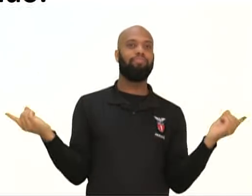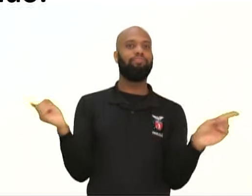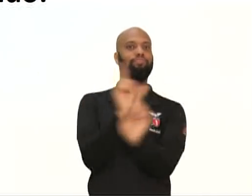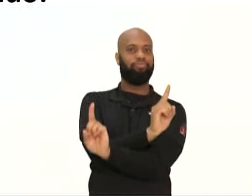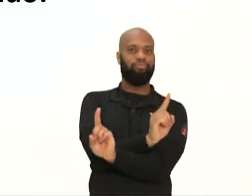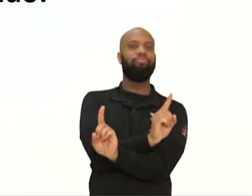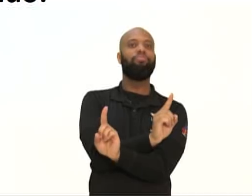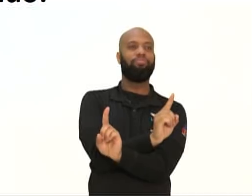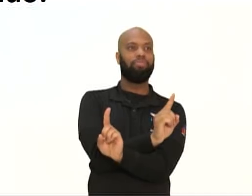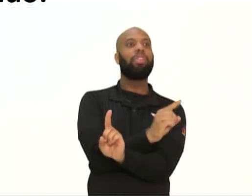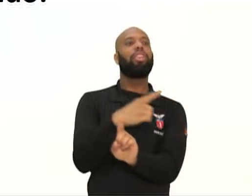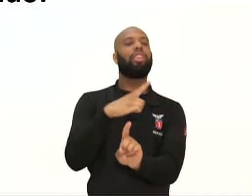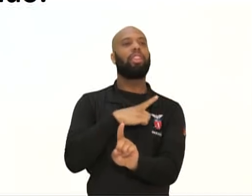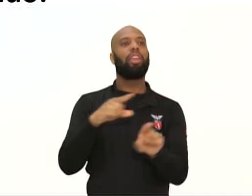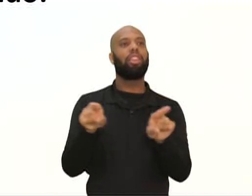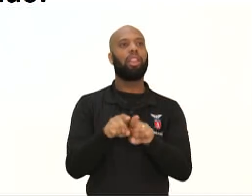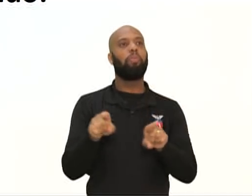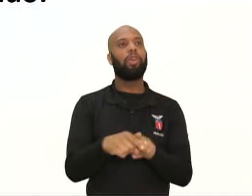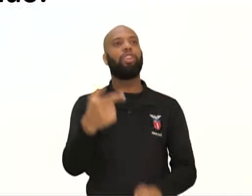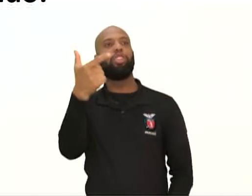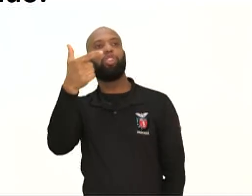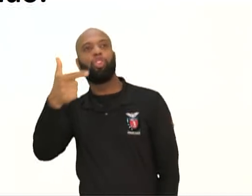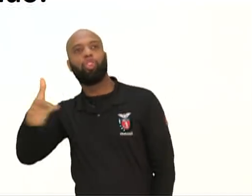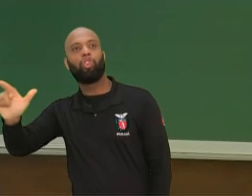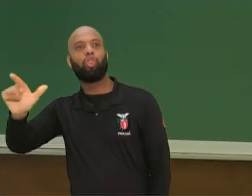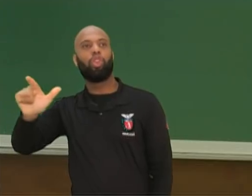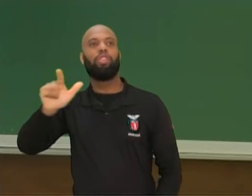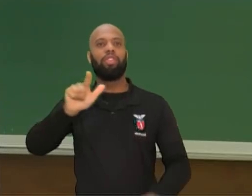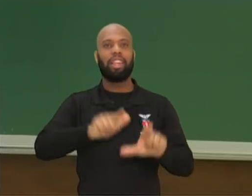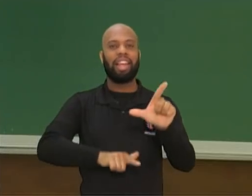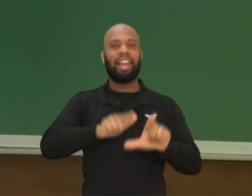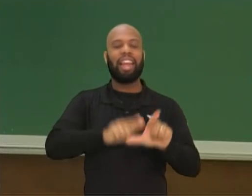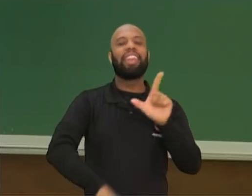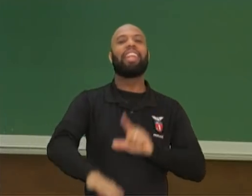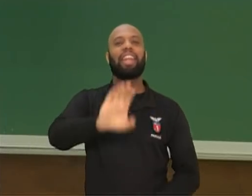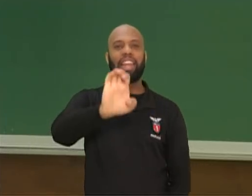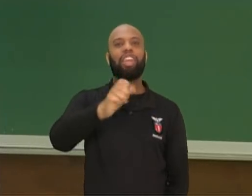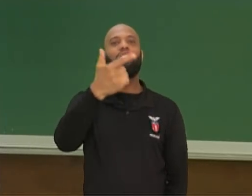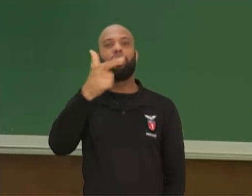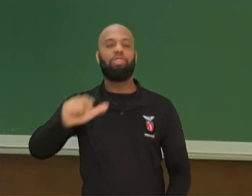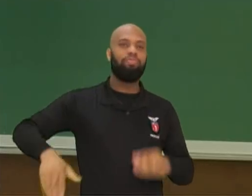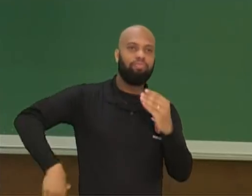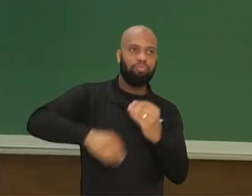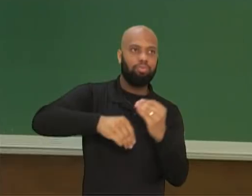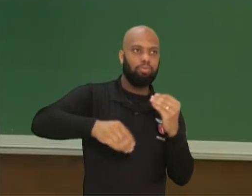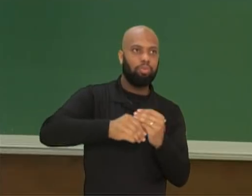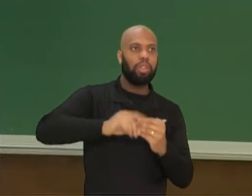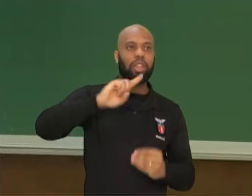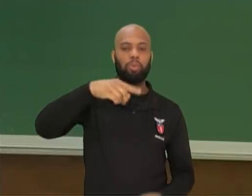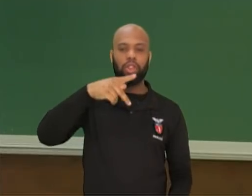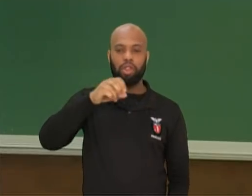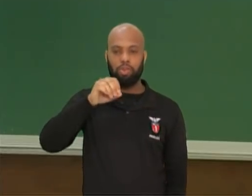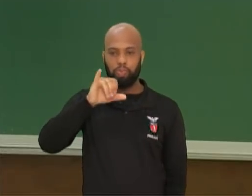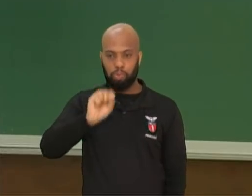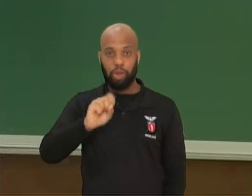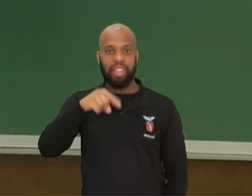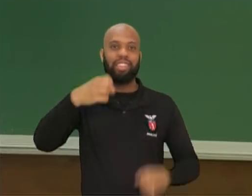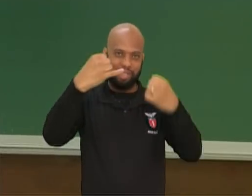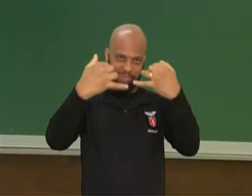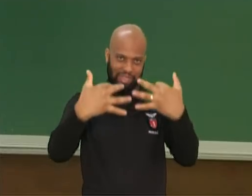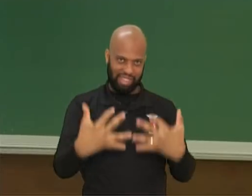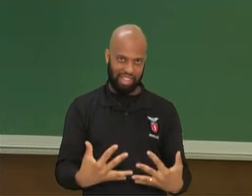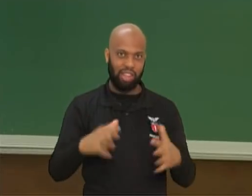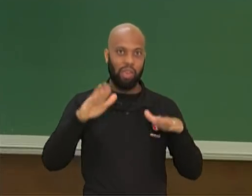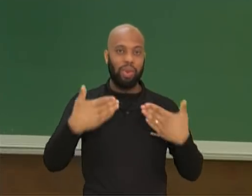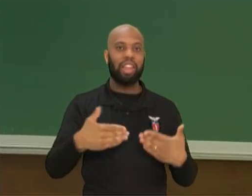adversidade. Nós temos novamente a letra E ali, que é aditiva, e o pos e explicação. Então,